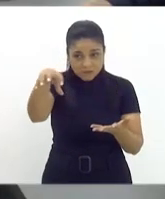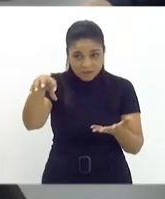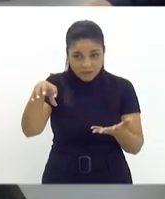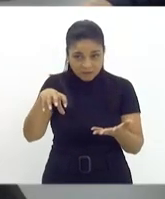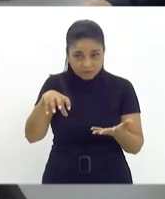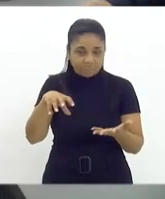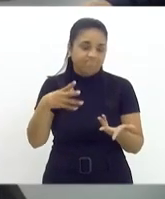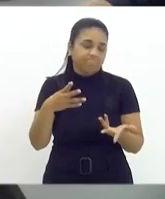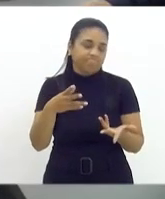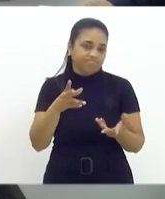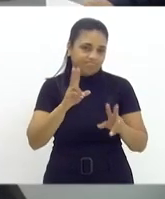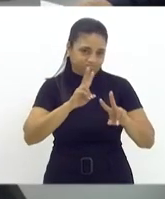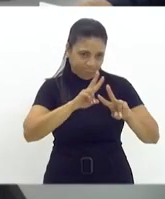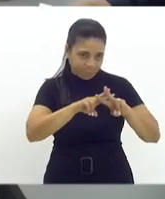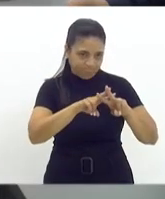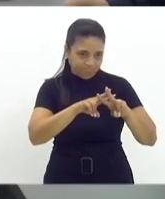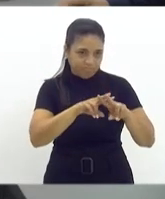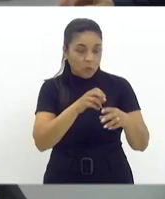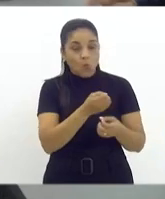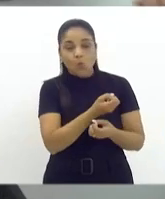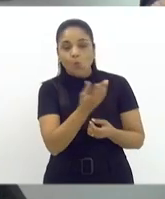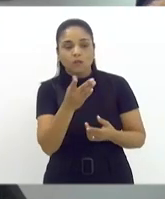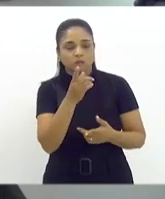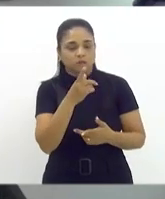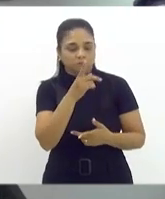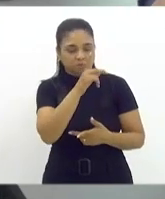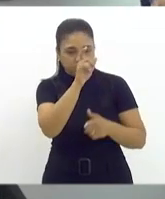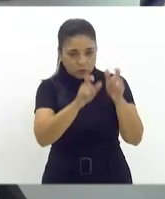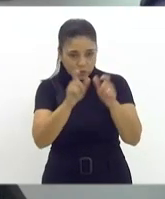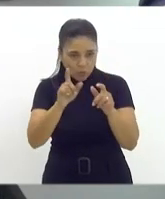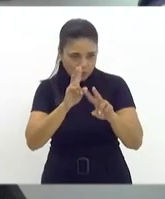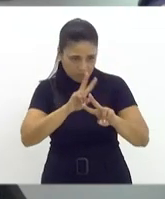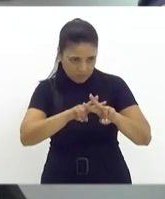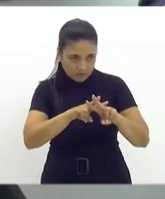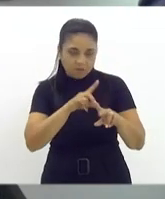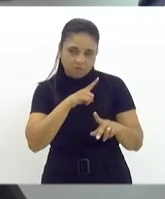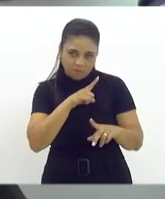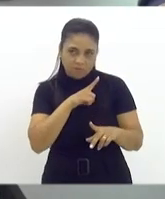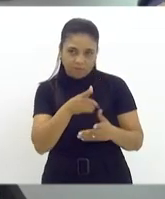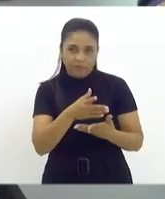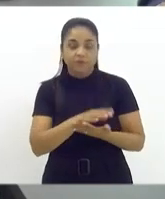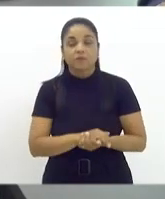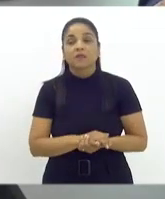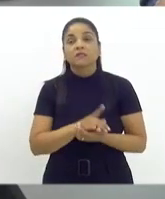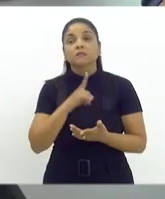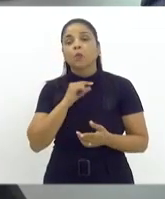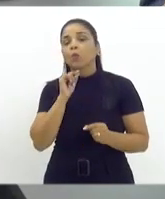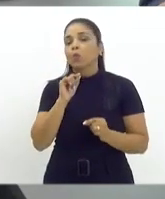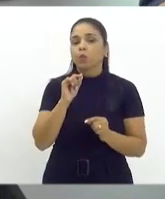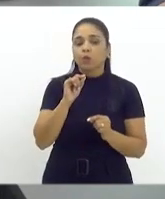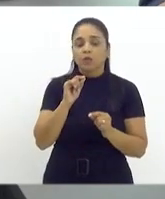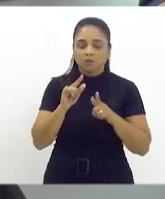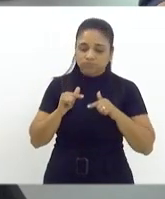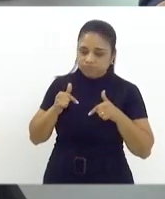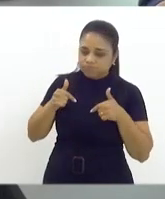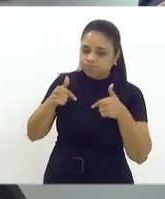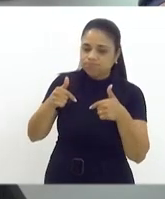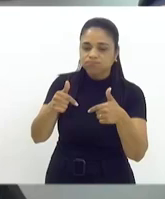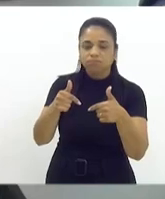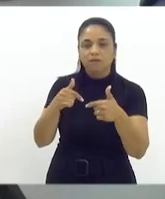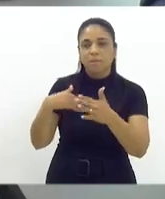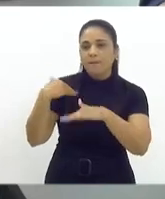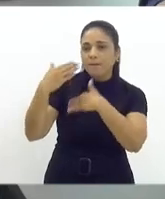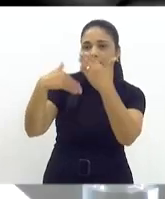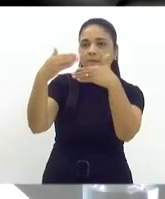bom e o que que foi feito né é importante que se diga o que que se avançou com